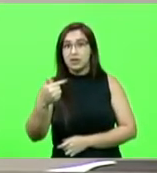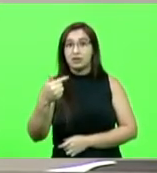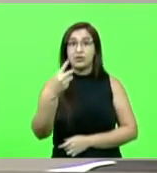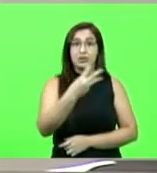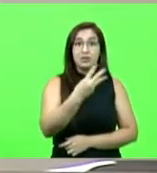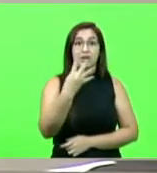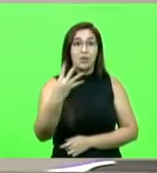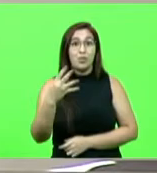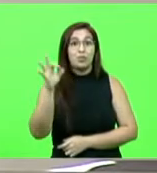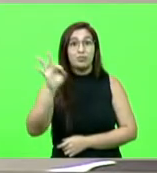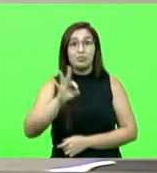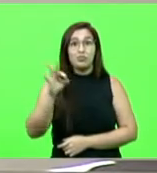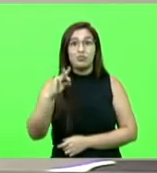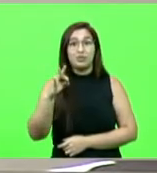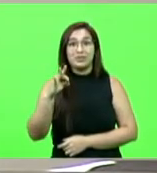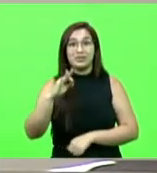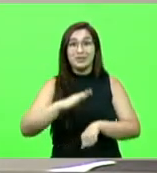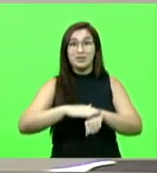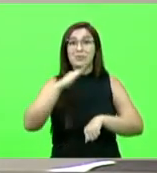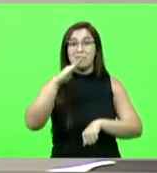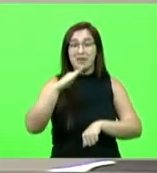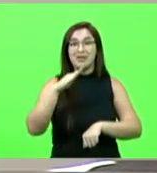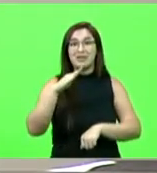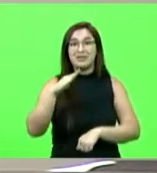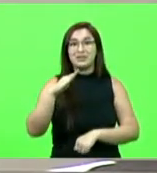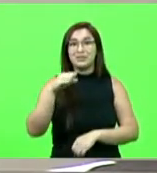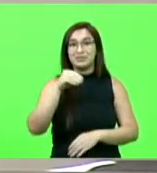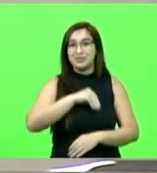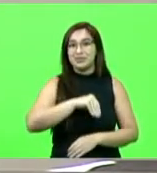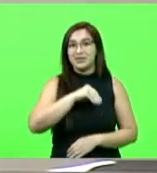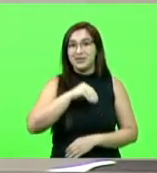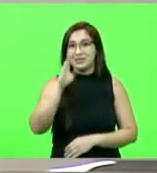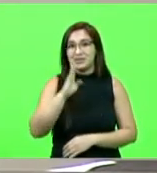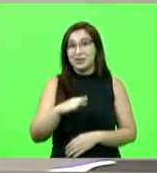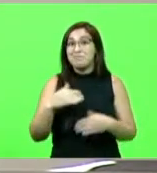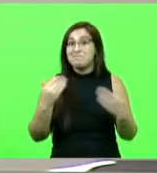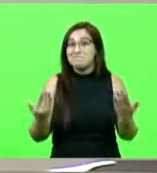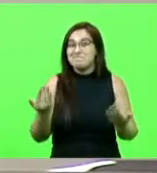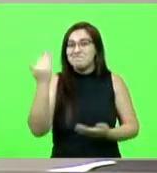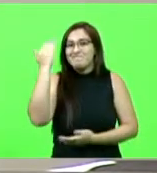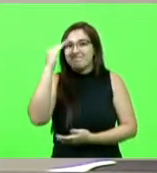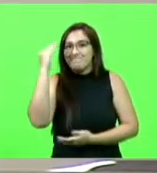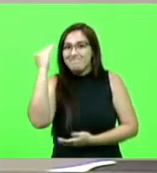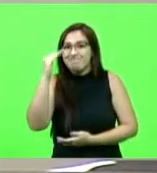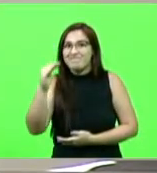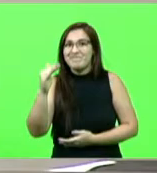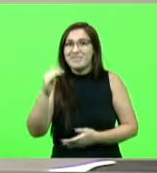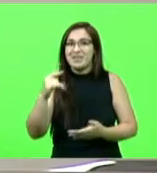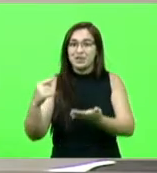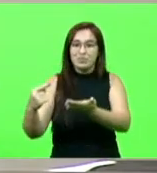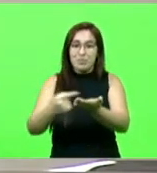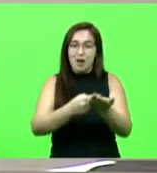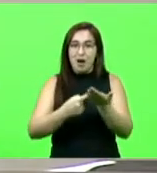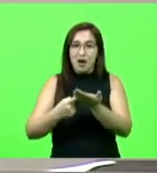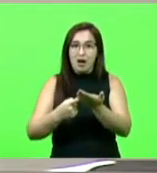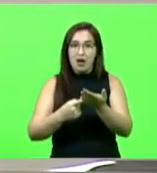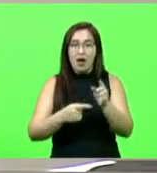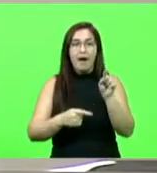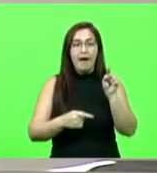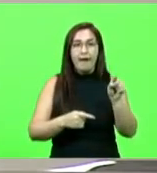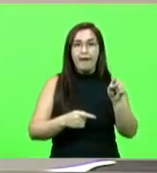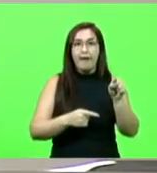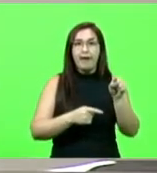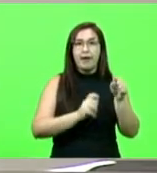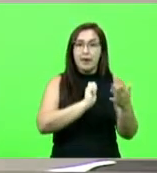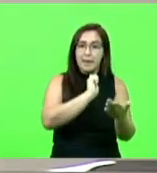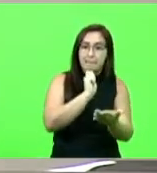34% maior do que o salário mínimo nacional. Portanto, esse entendimento que foi feito entre quem paga os salários, quem